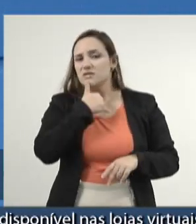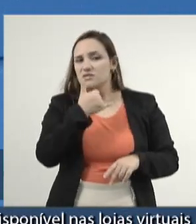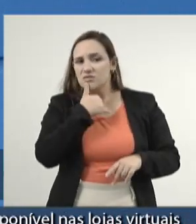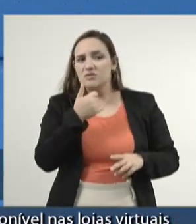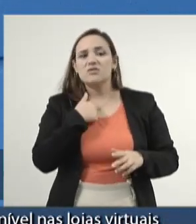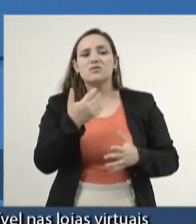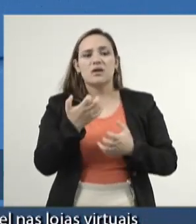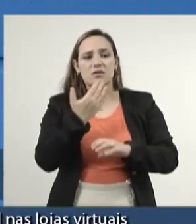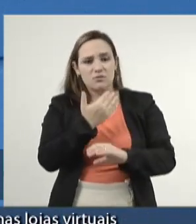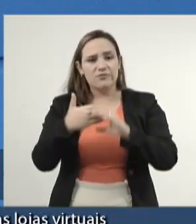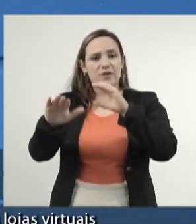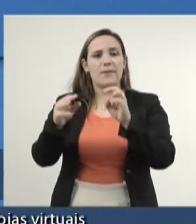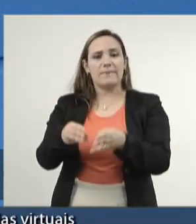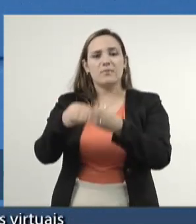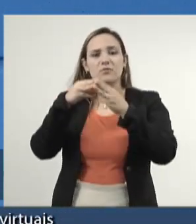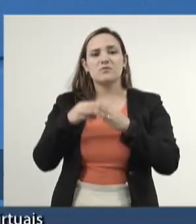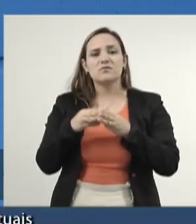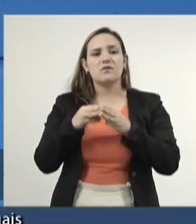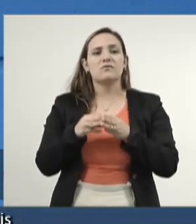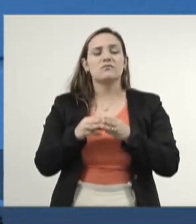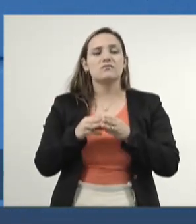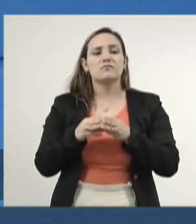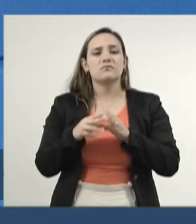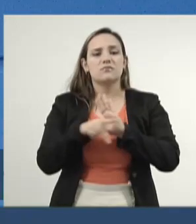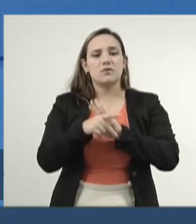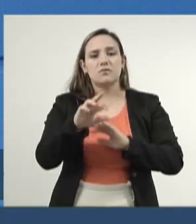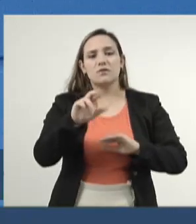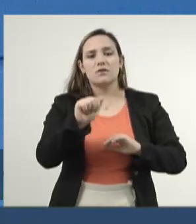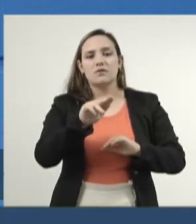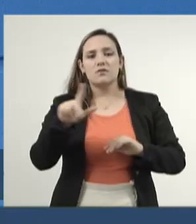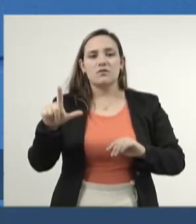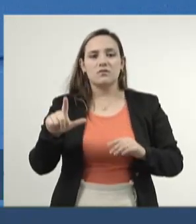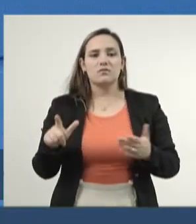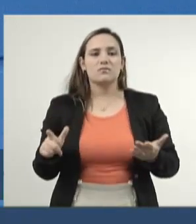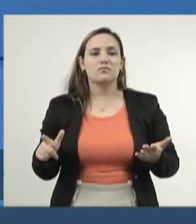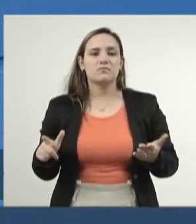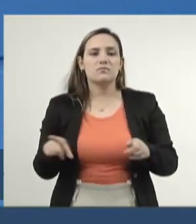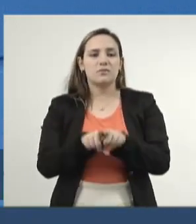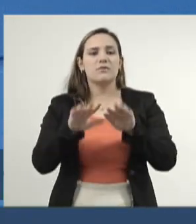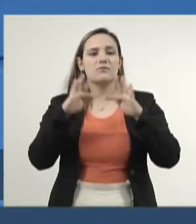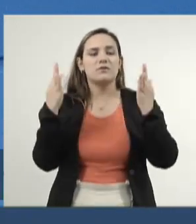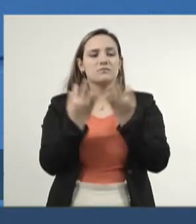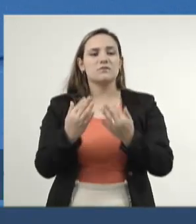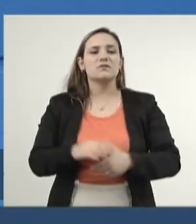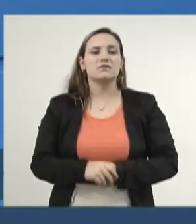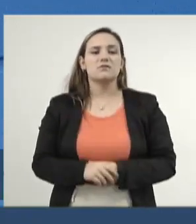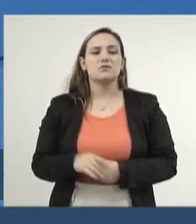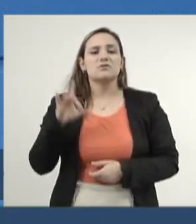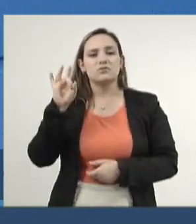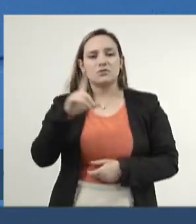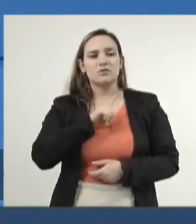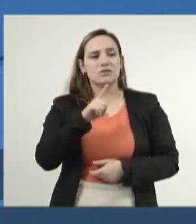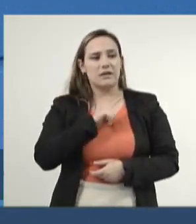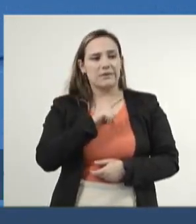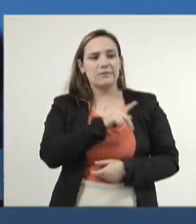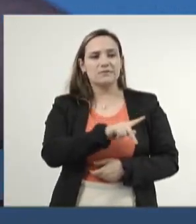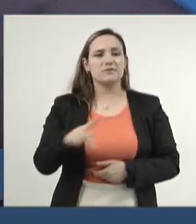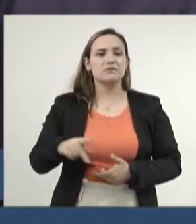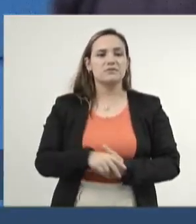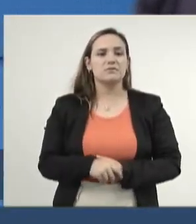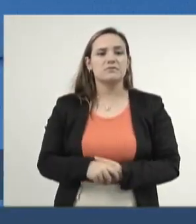gente encaminha essa emoção de pesar ao Raul e aos seus familiares. É o que tinha, senhor presidente.